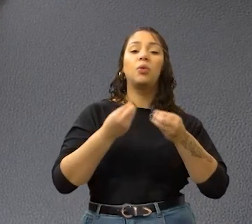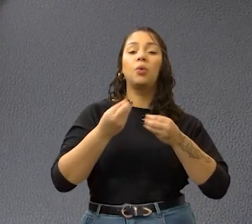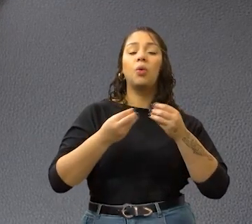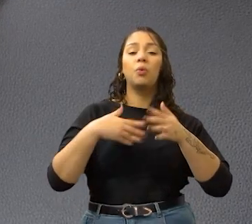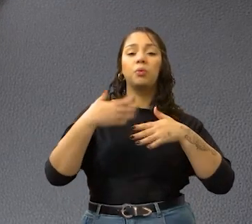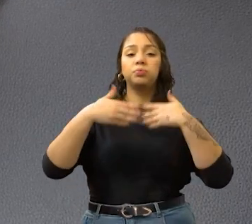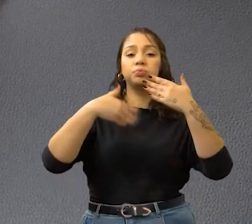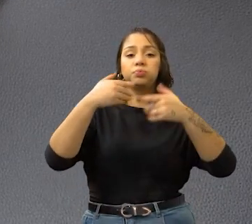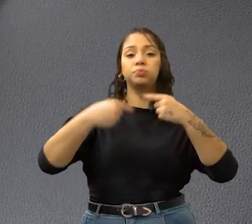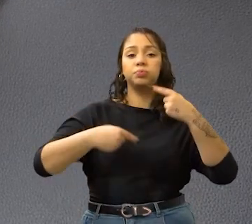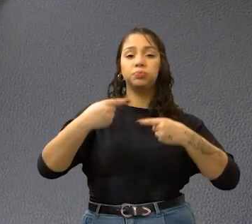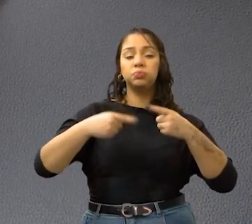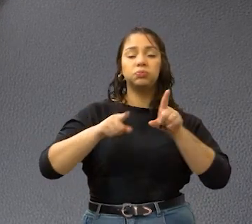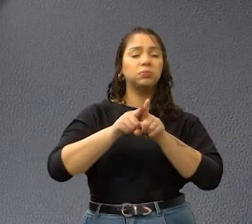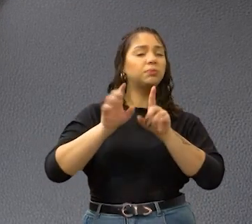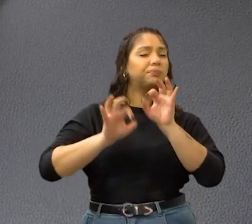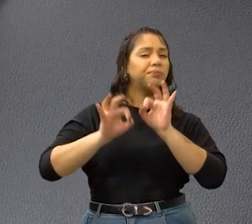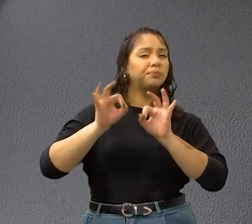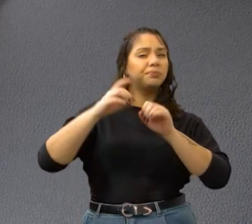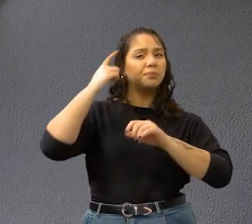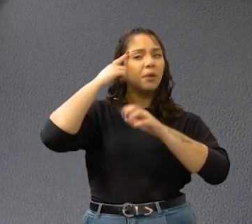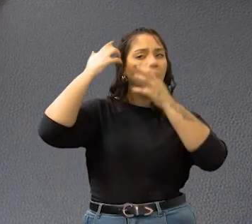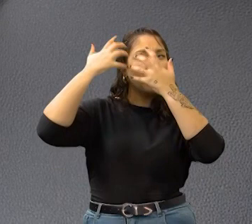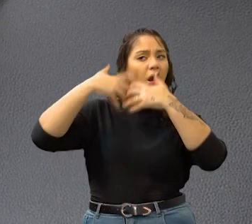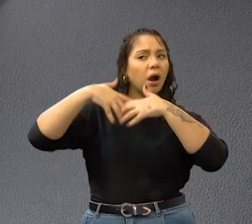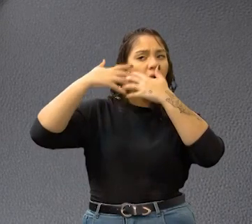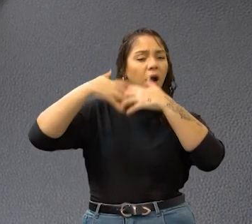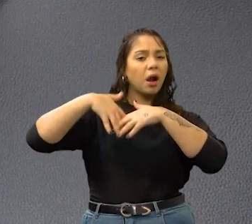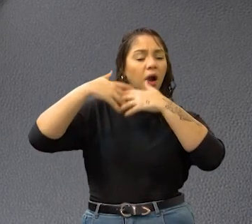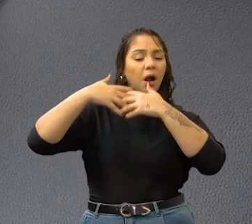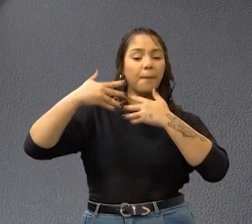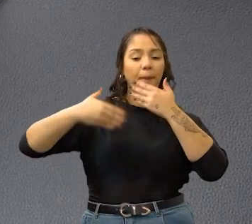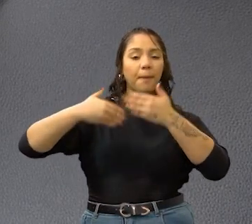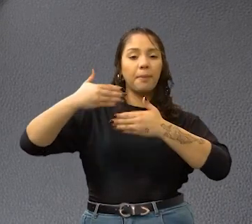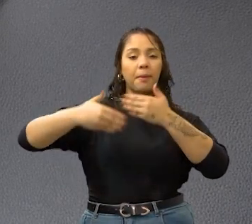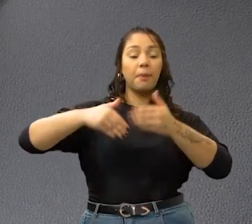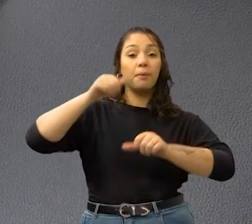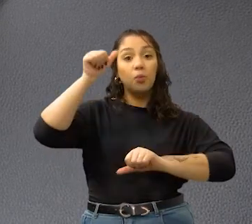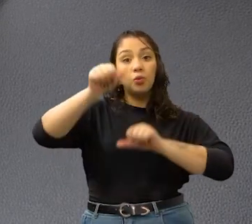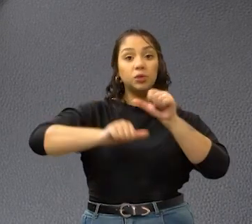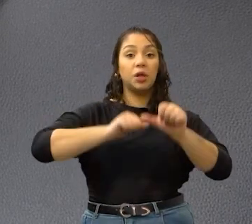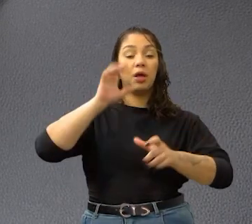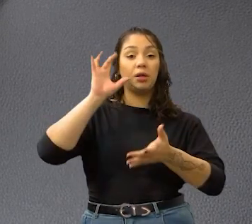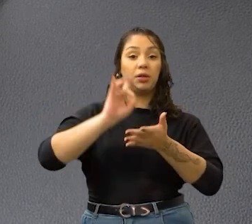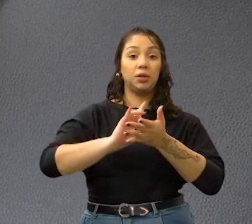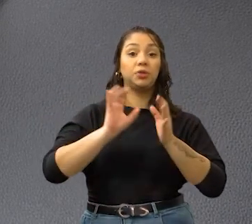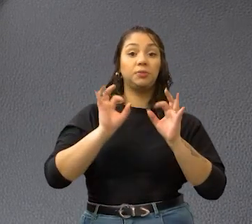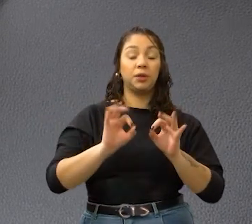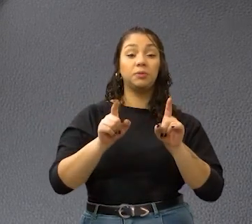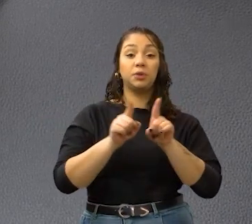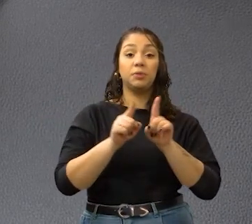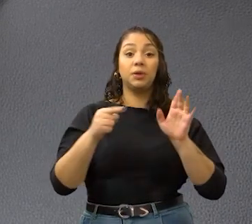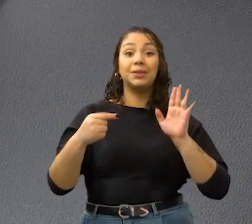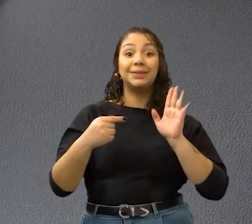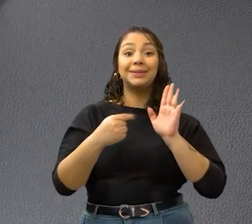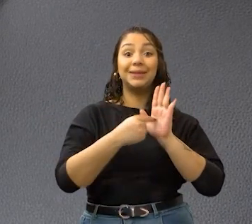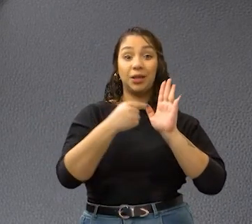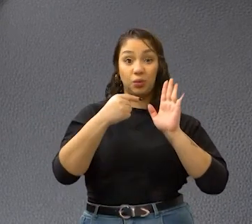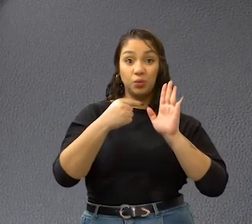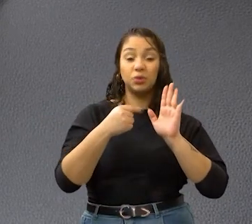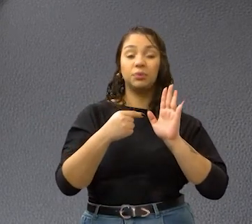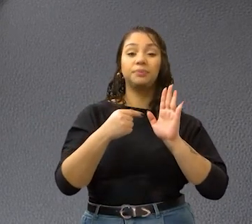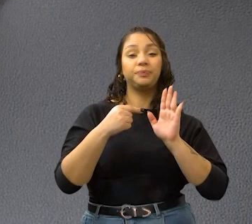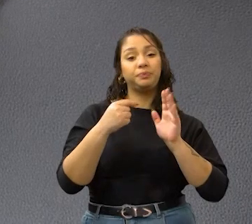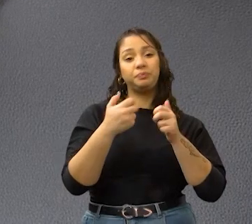políticas públicas, quais são os órgãos municipais e pensar como que a gente pode daqui para frente mudar a realidade e também para fazer a